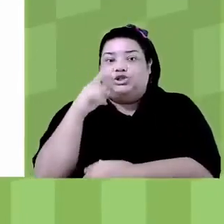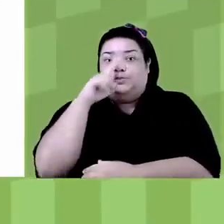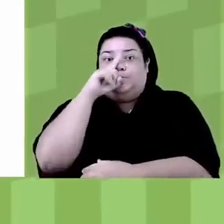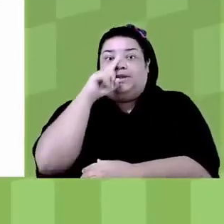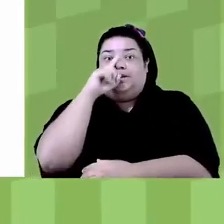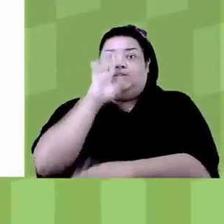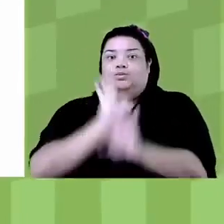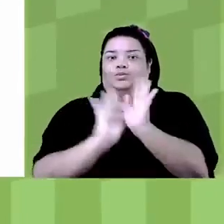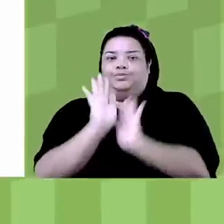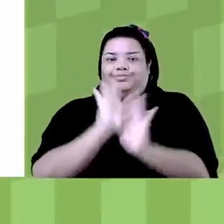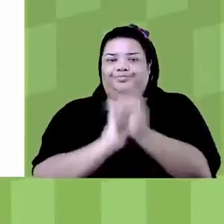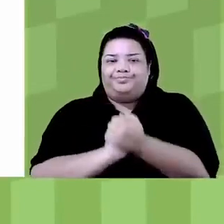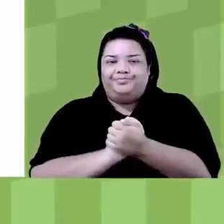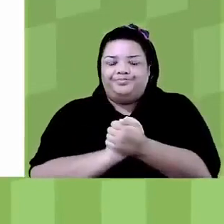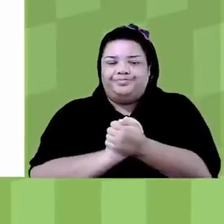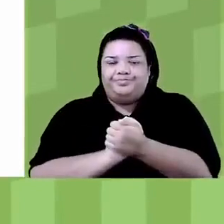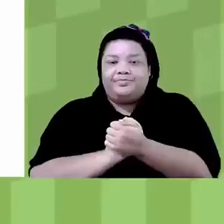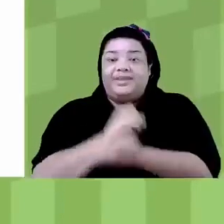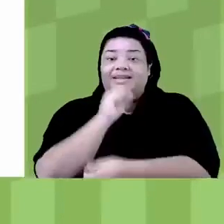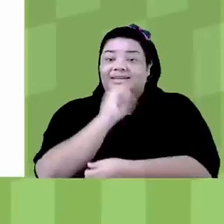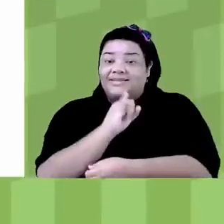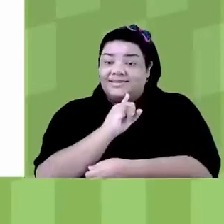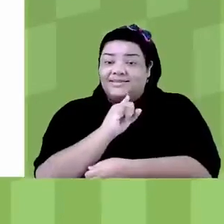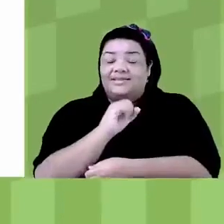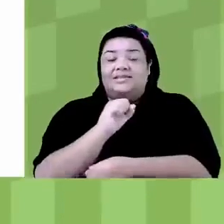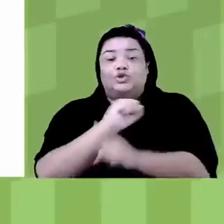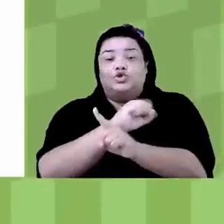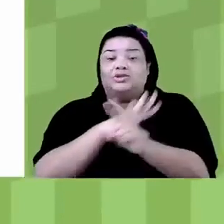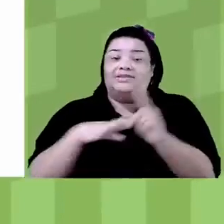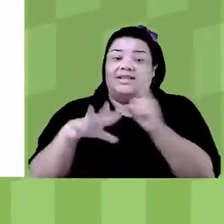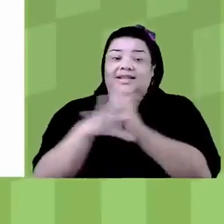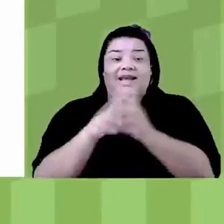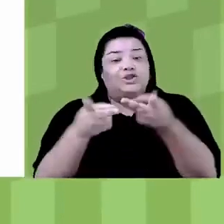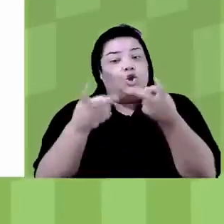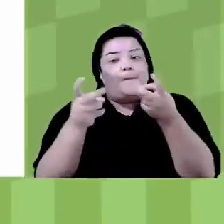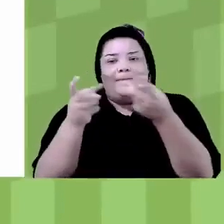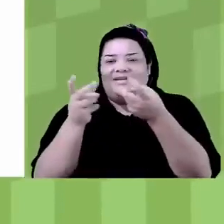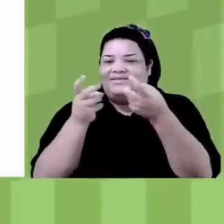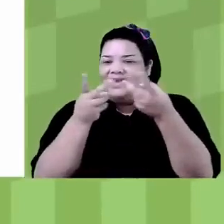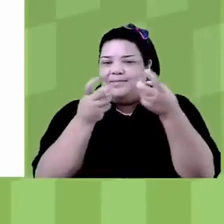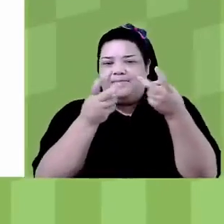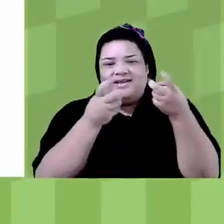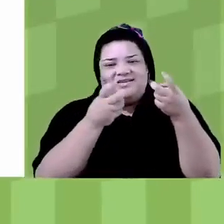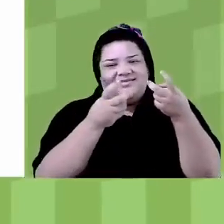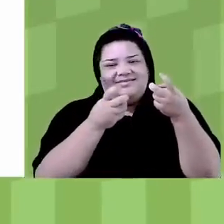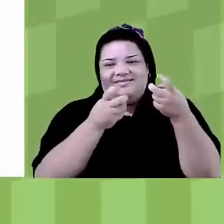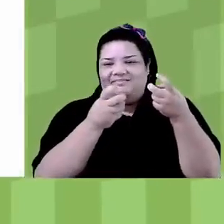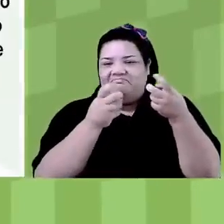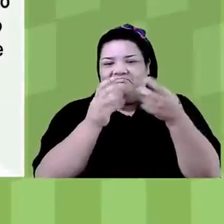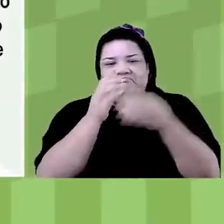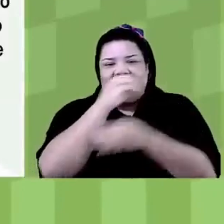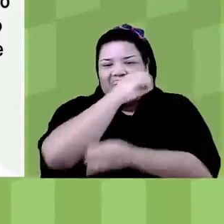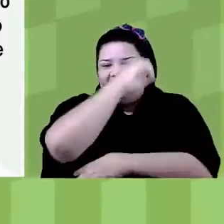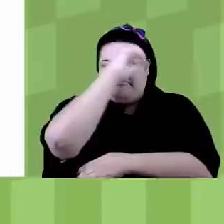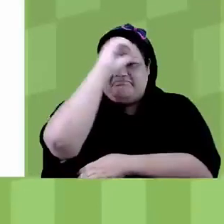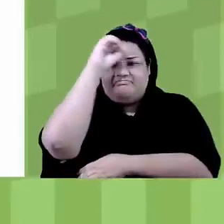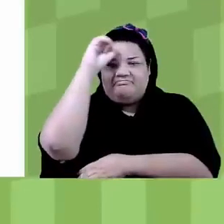você não percebe que existe uma ameaça, um perigo, você